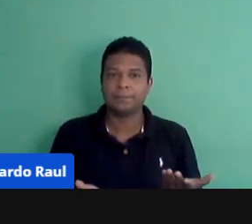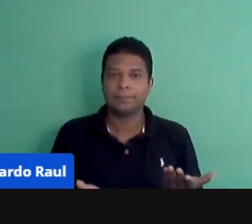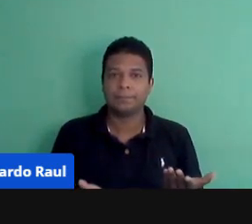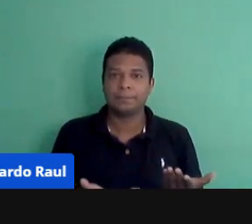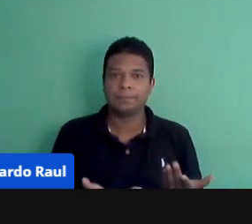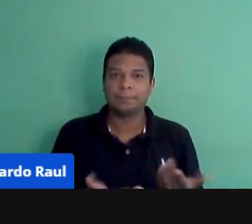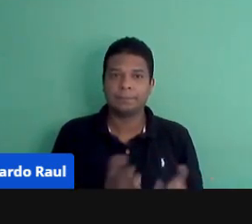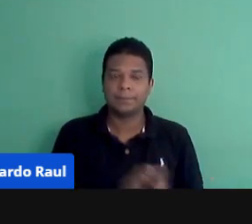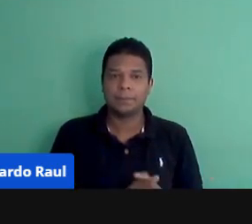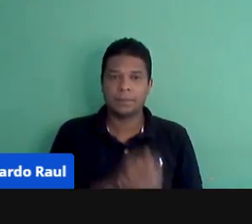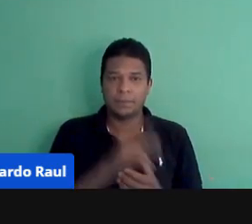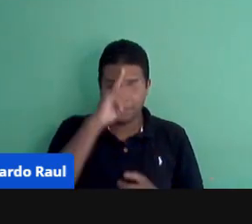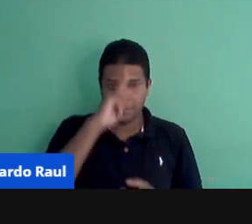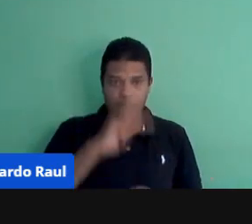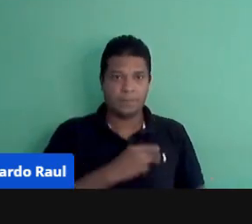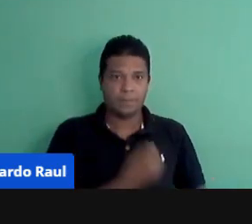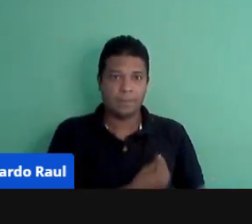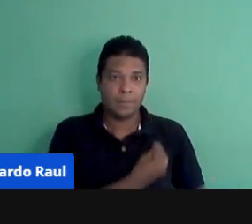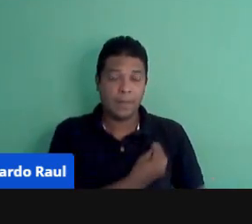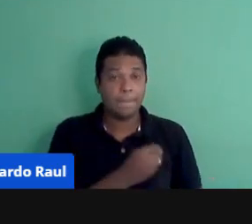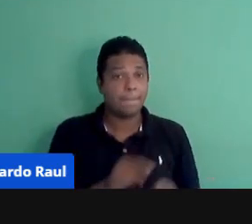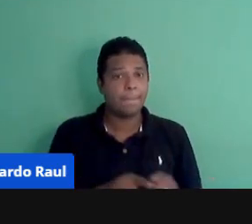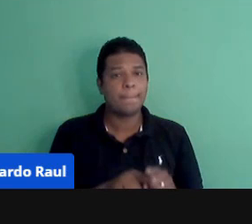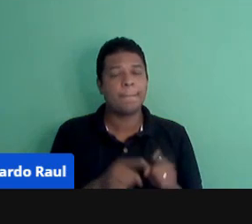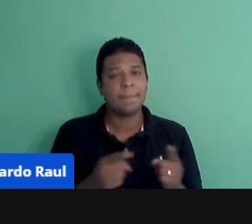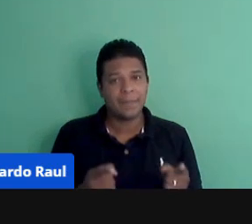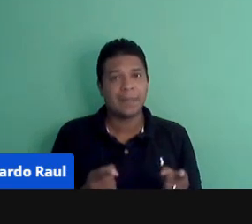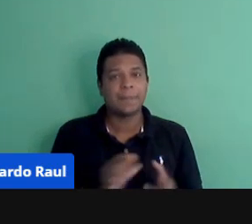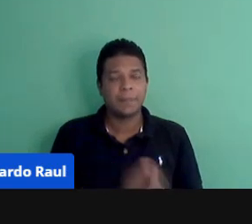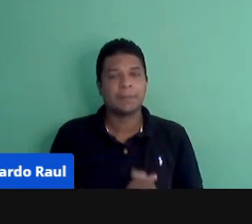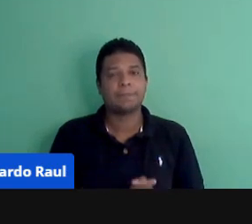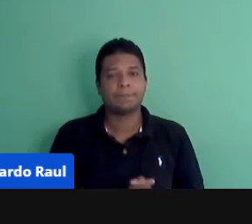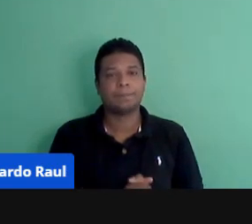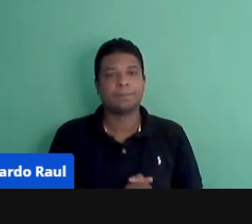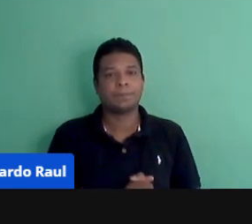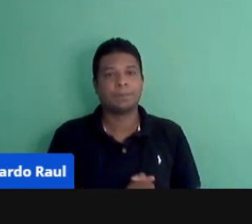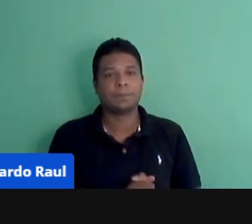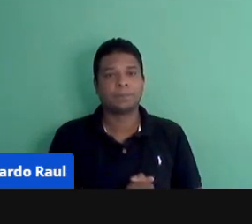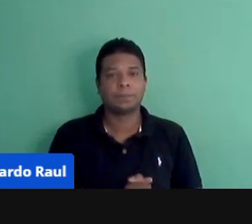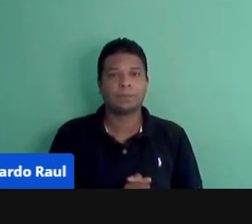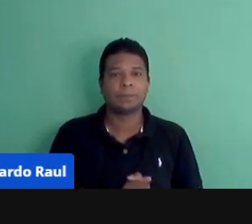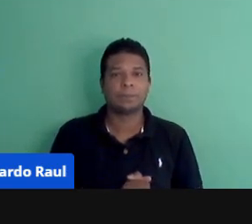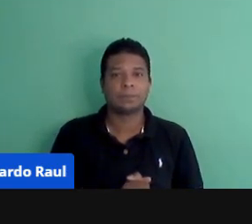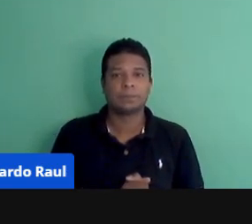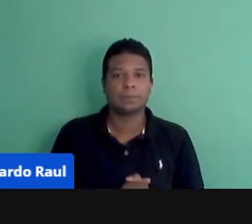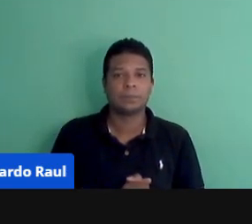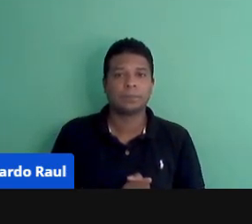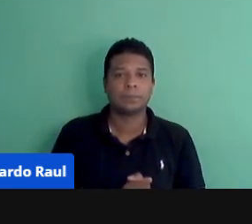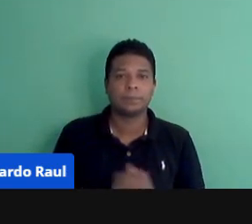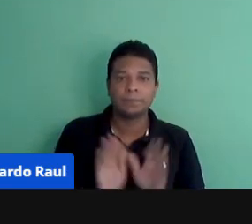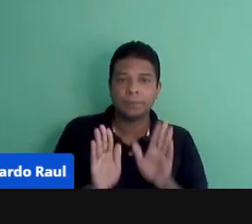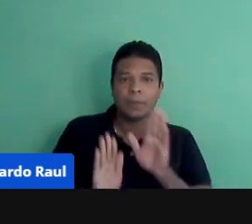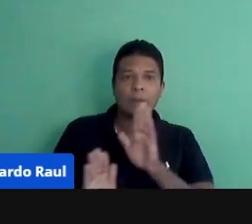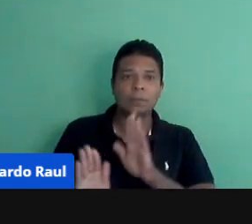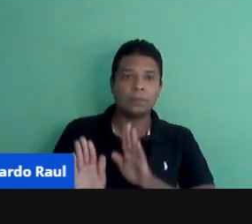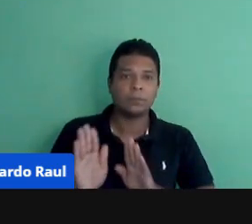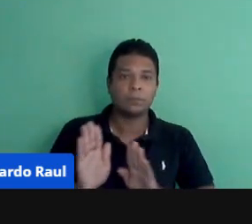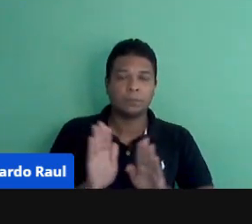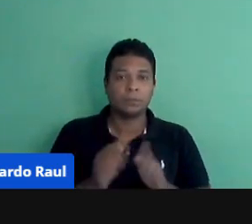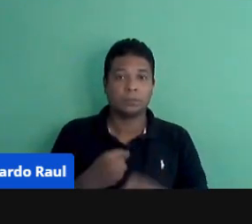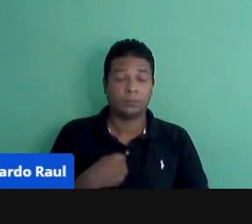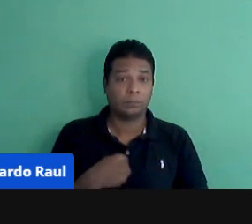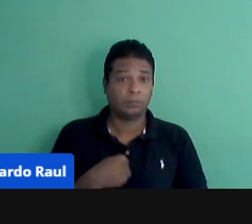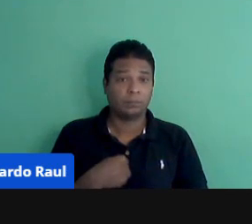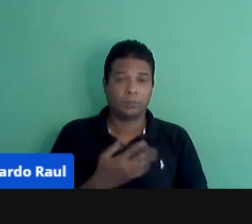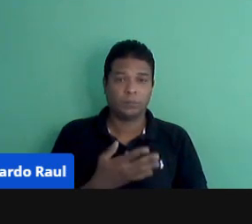vida particular. Mas é um momento que requer mesmo muita cautela. No